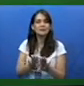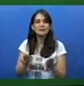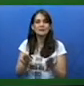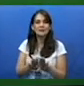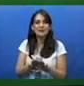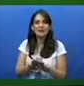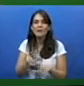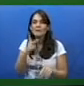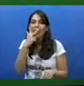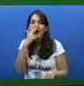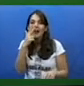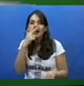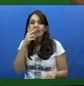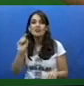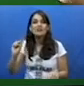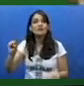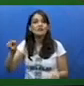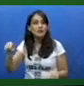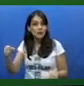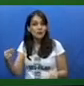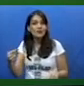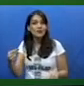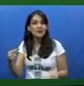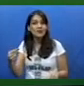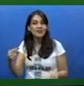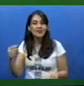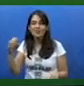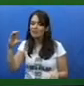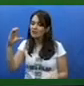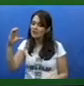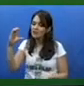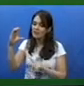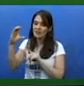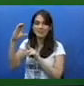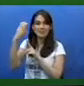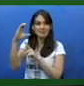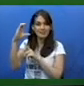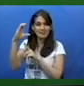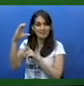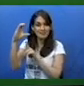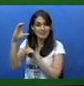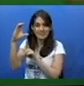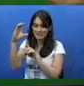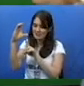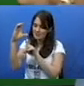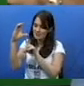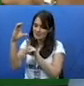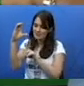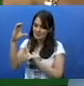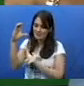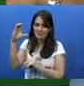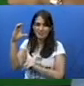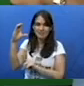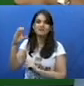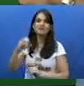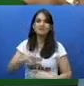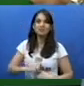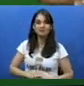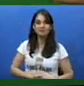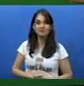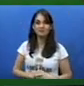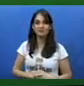uma vírgula. E fica na letrinha, qual letrinha? Isso, na letrinha